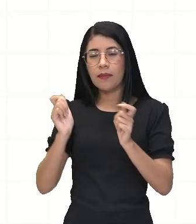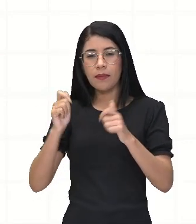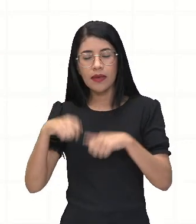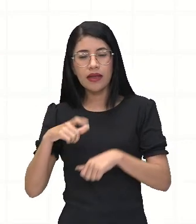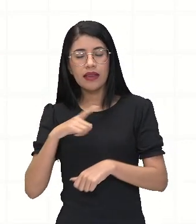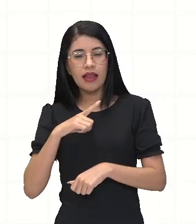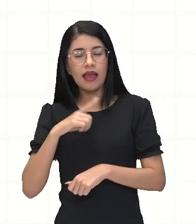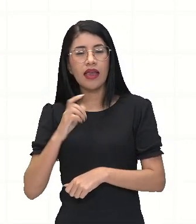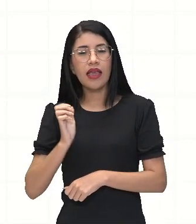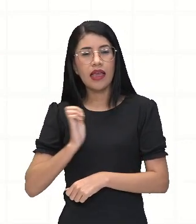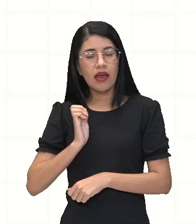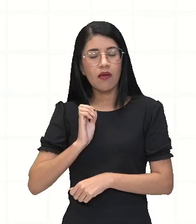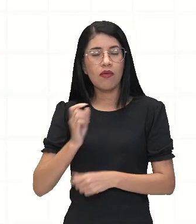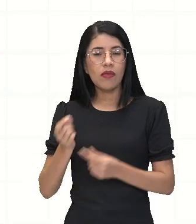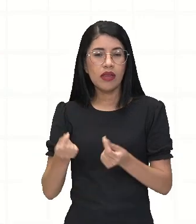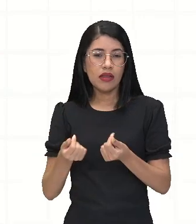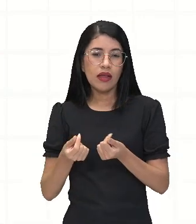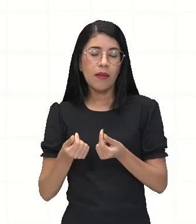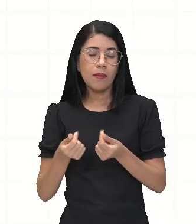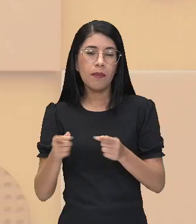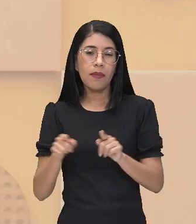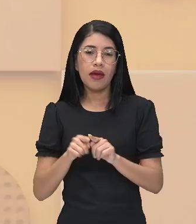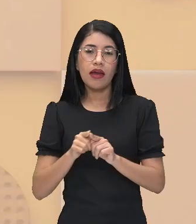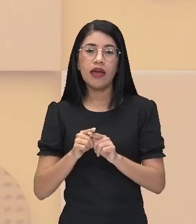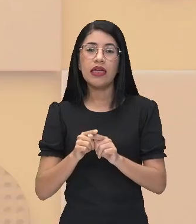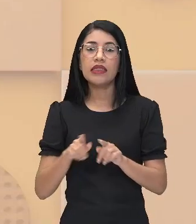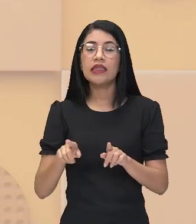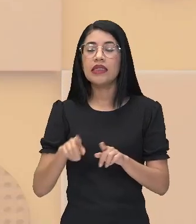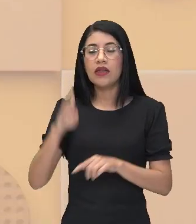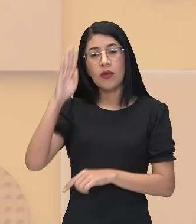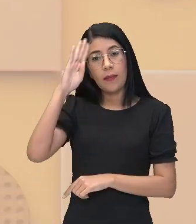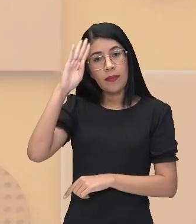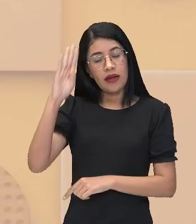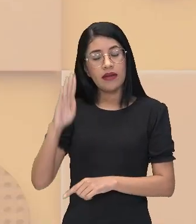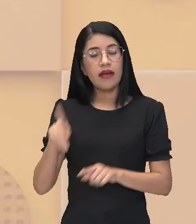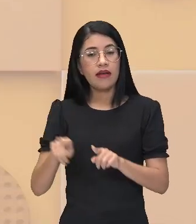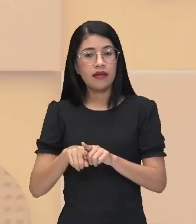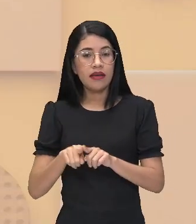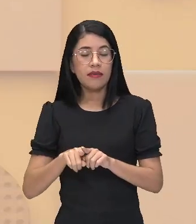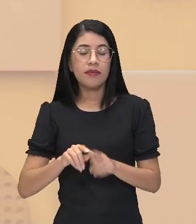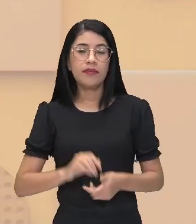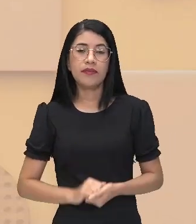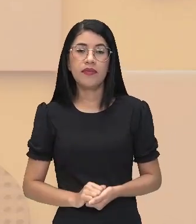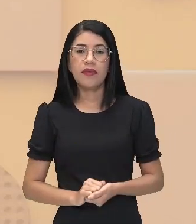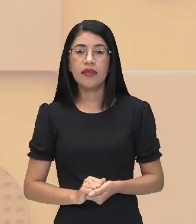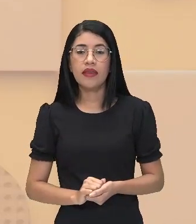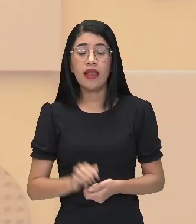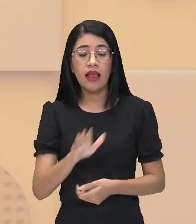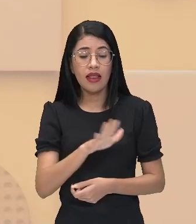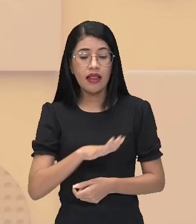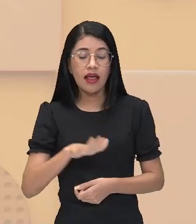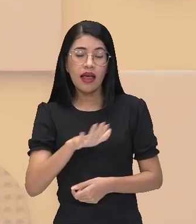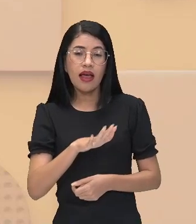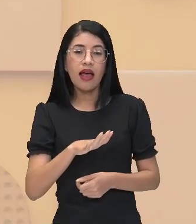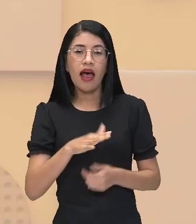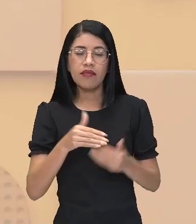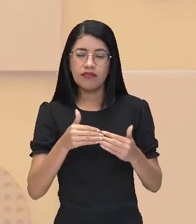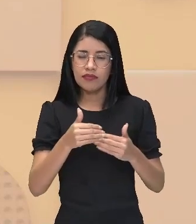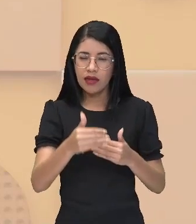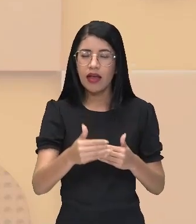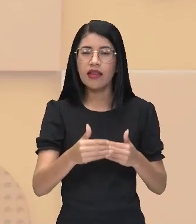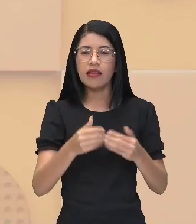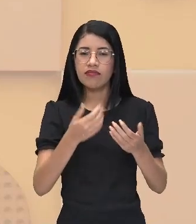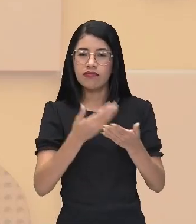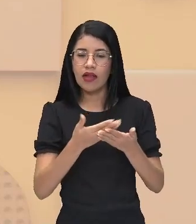região e também em relação ao caráter militar. Vai ser uma área, como a gente vai observar no decorrer da aula, que vai